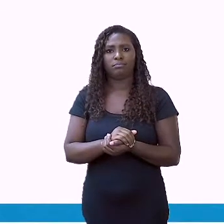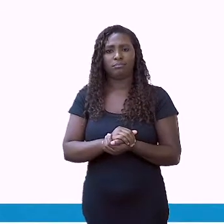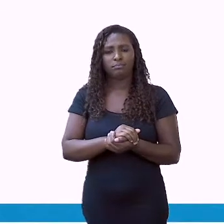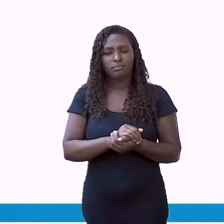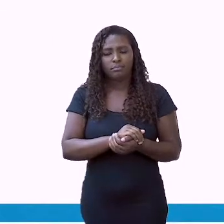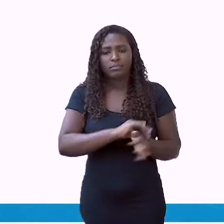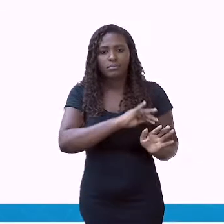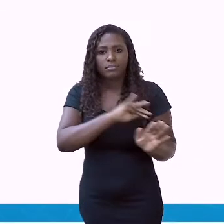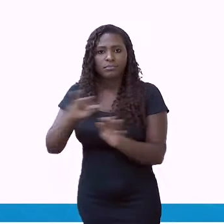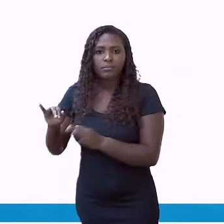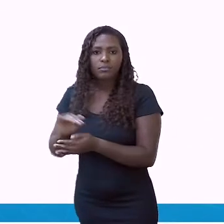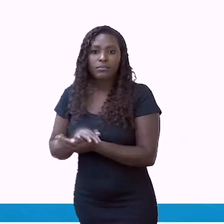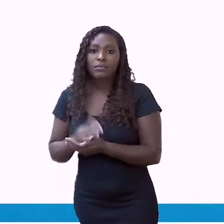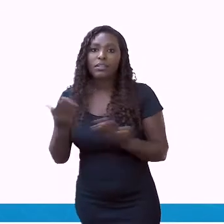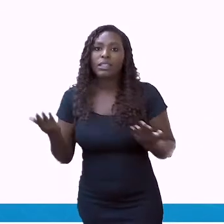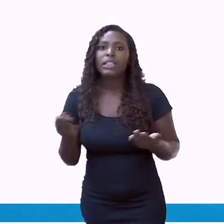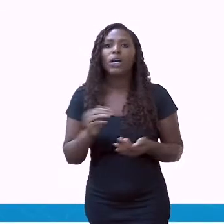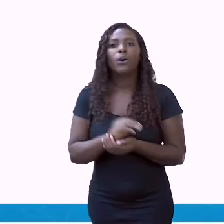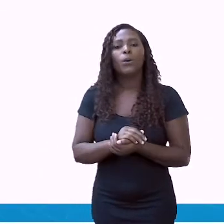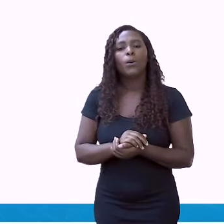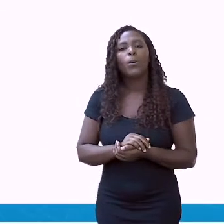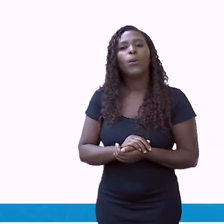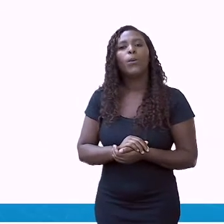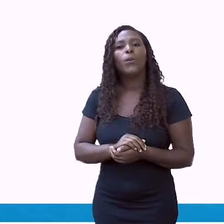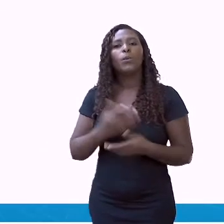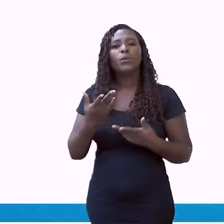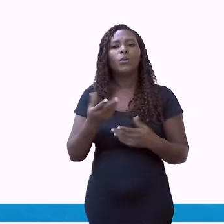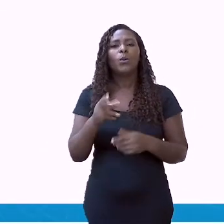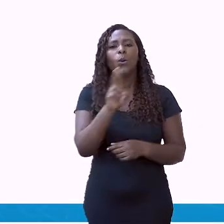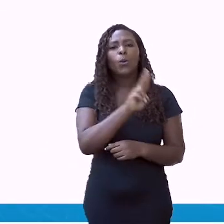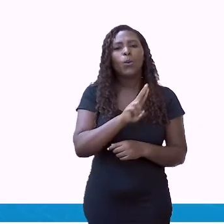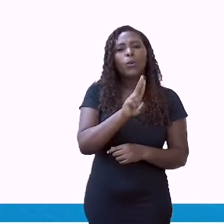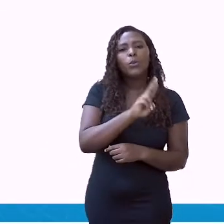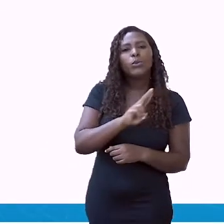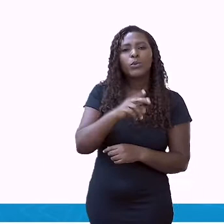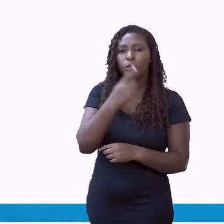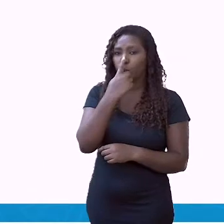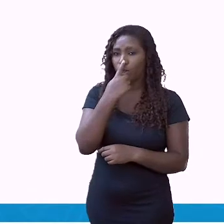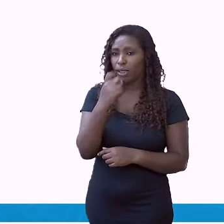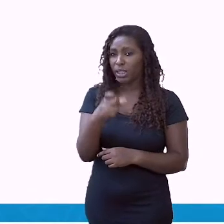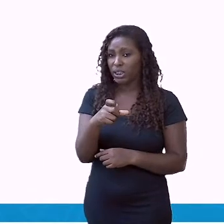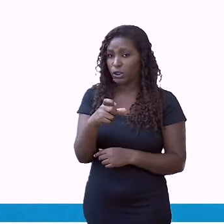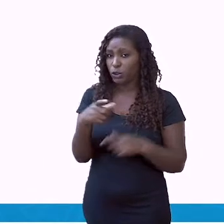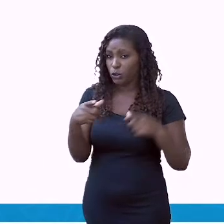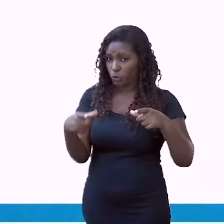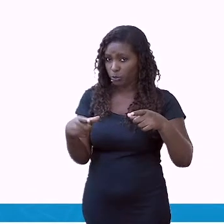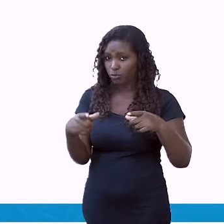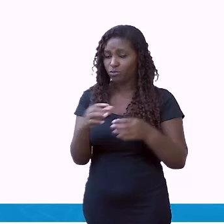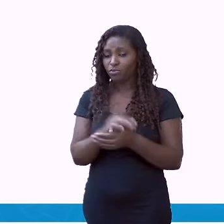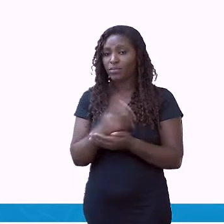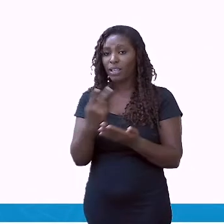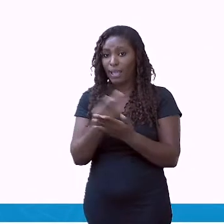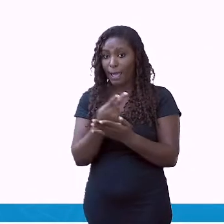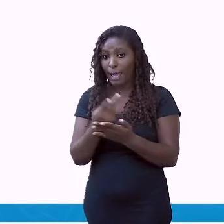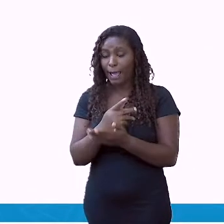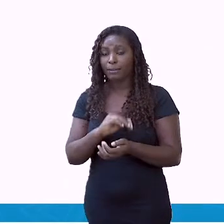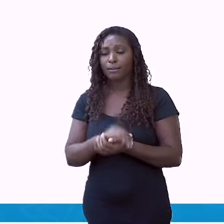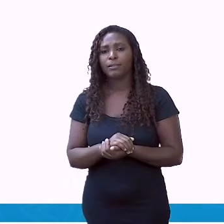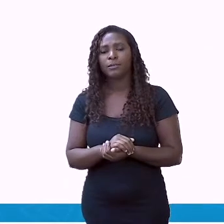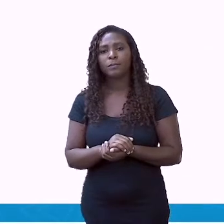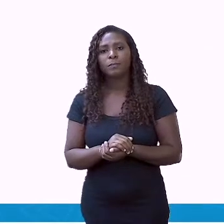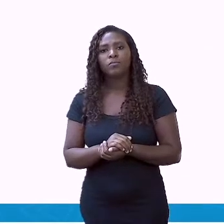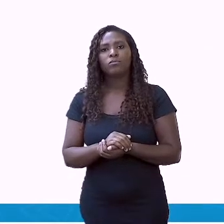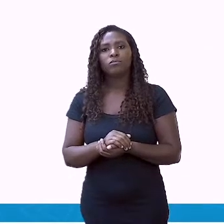Consumo e a produção de lixo. A oferta abundante de produtos.